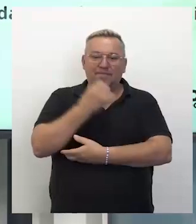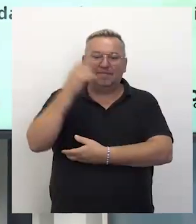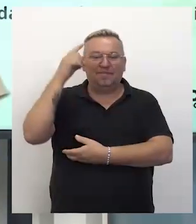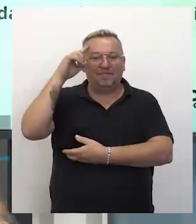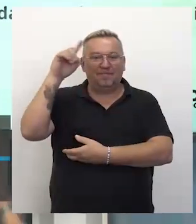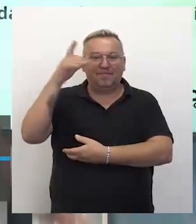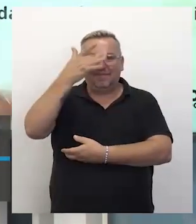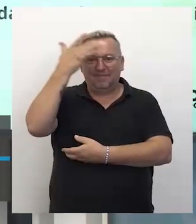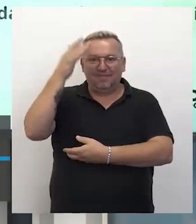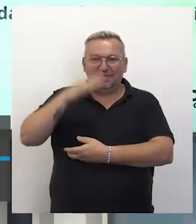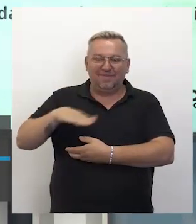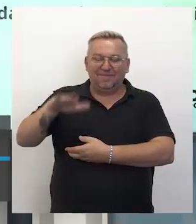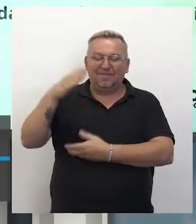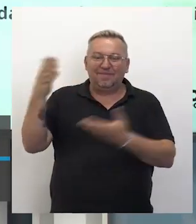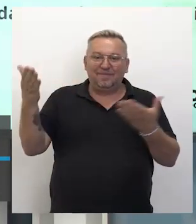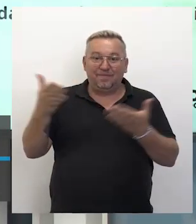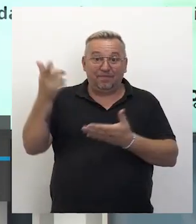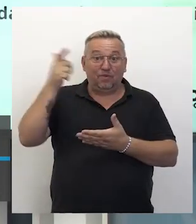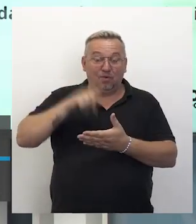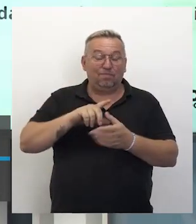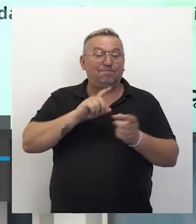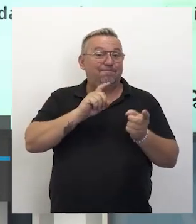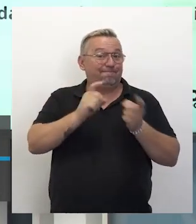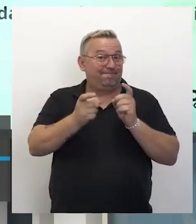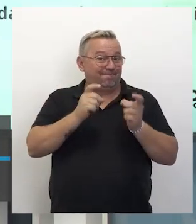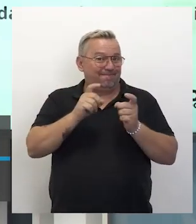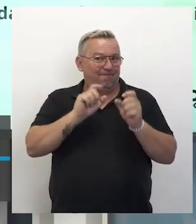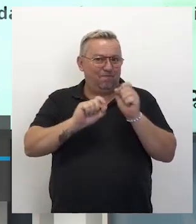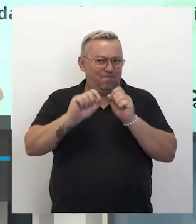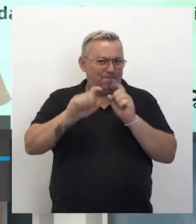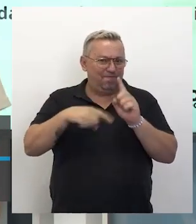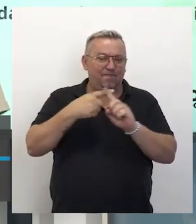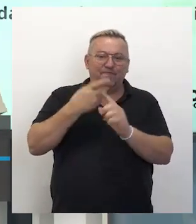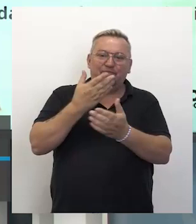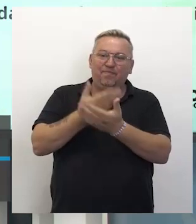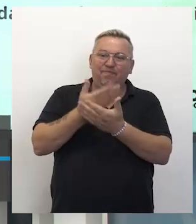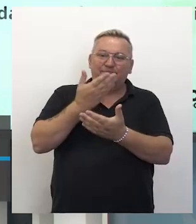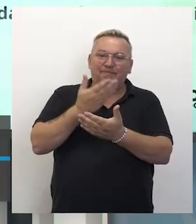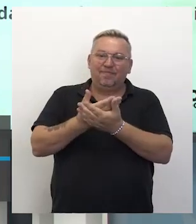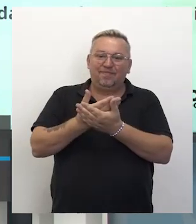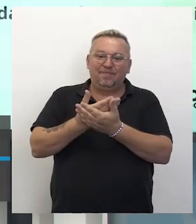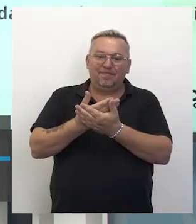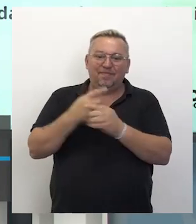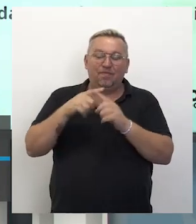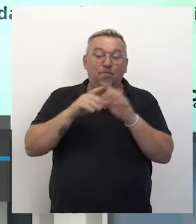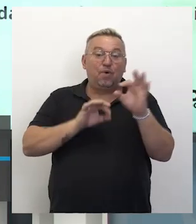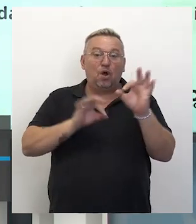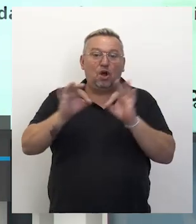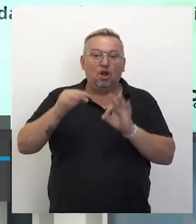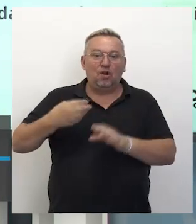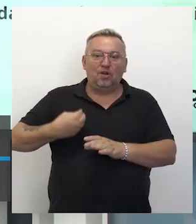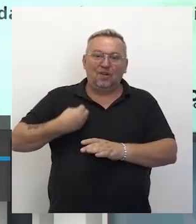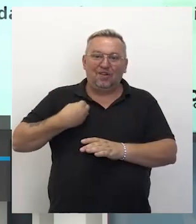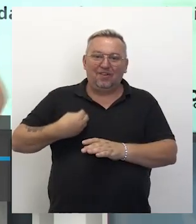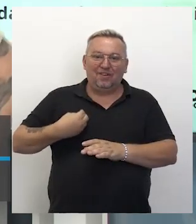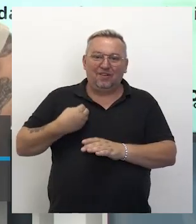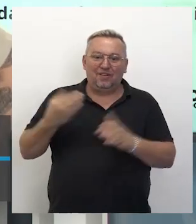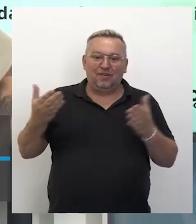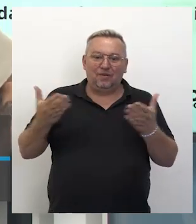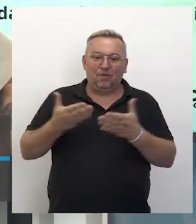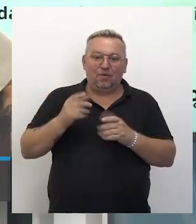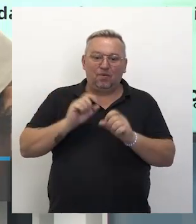Bom dia, pessoal! Estamos aqui reunidos para mais uma aula de projeto de vida. Hoje com o seguinte